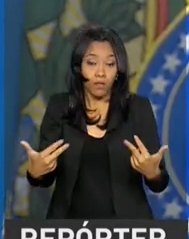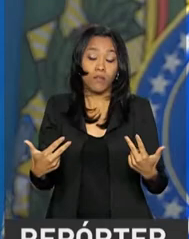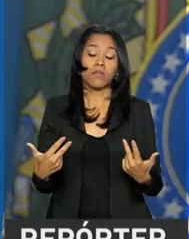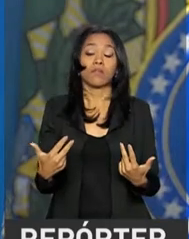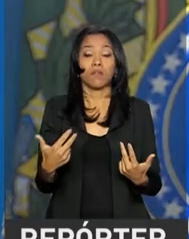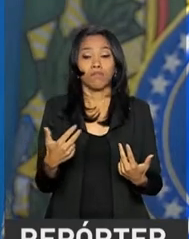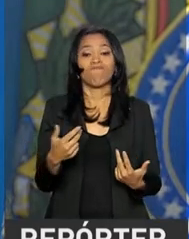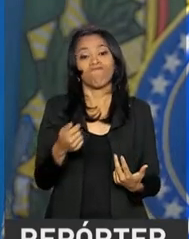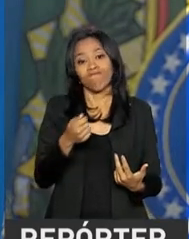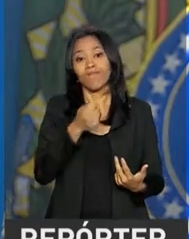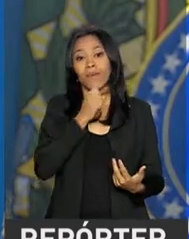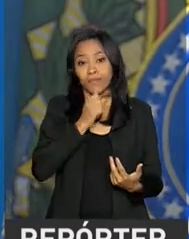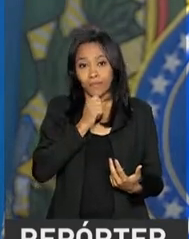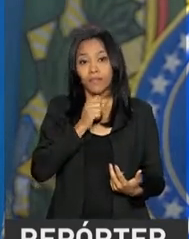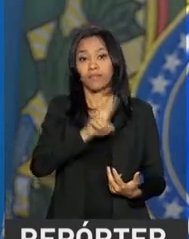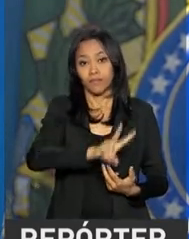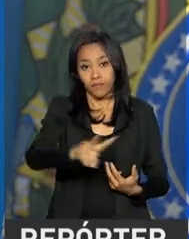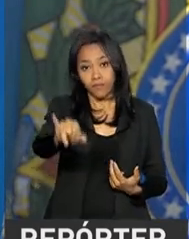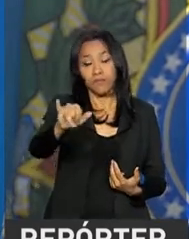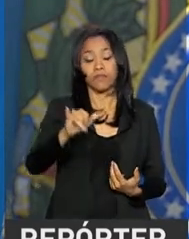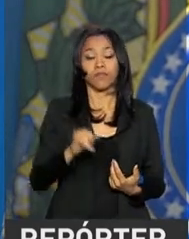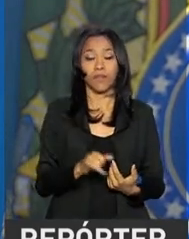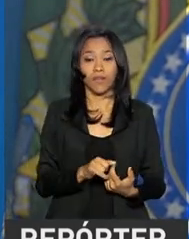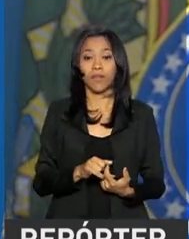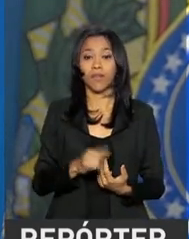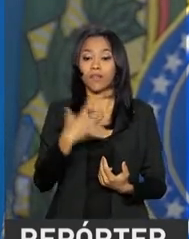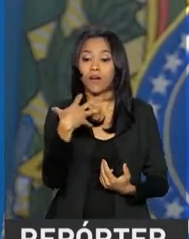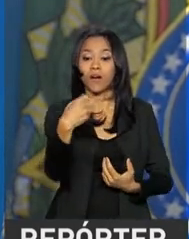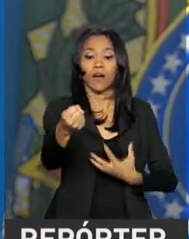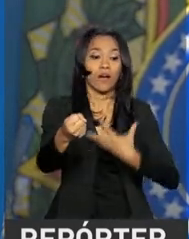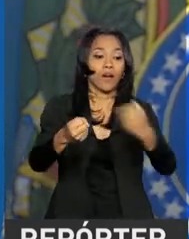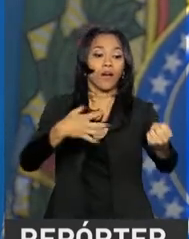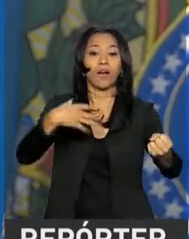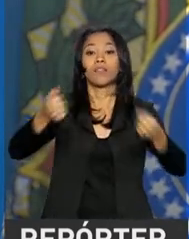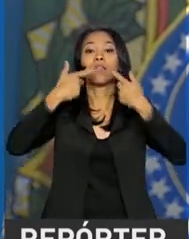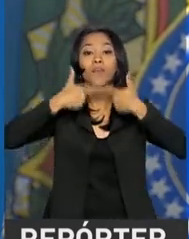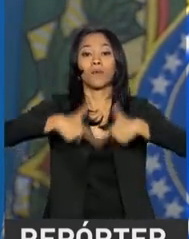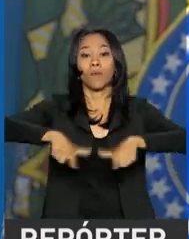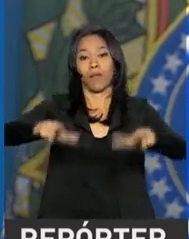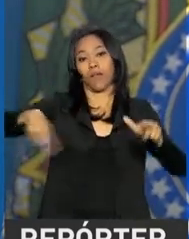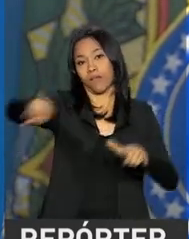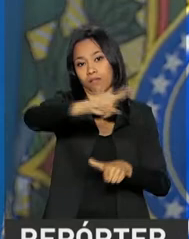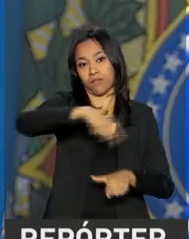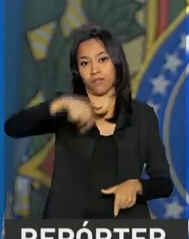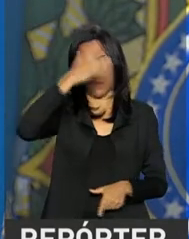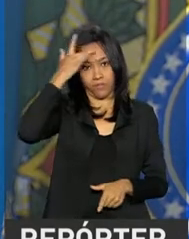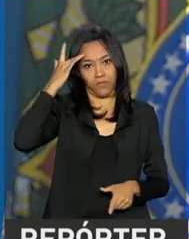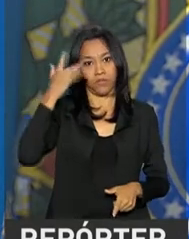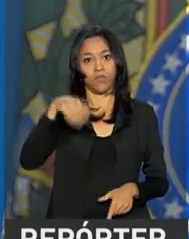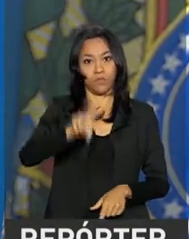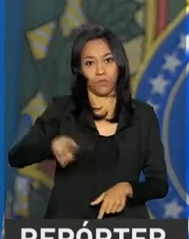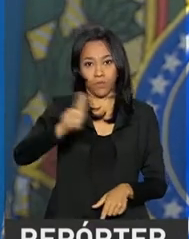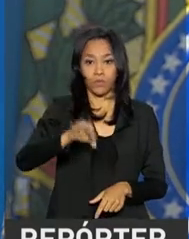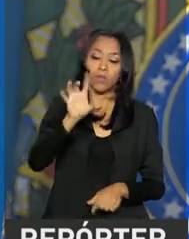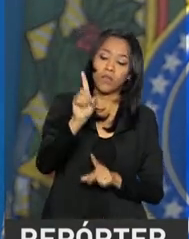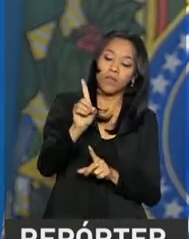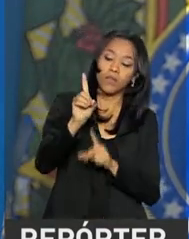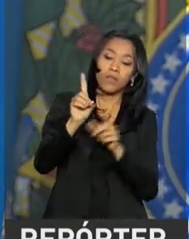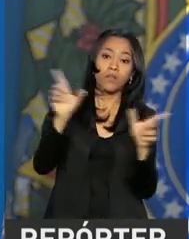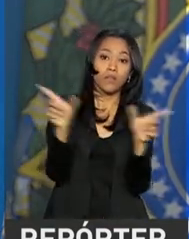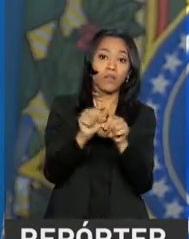certeza farão parte da linguagem cotidiana do brasileiro a intenção